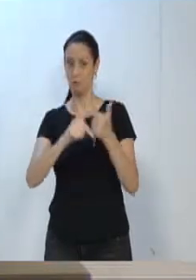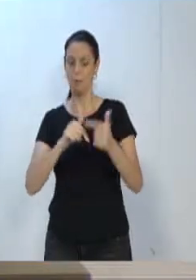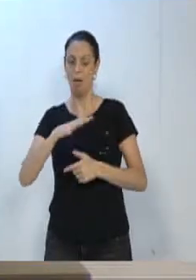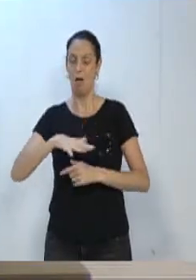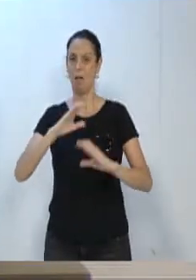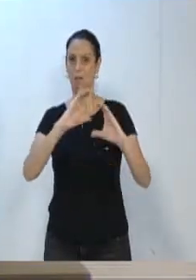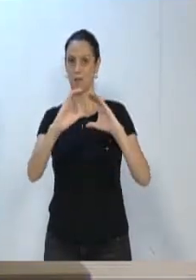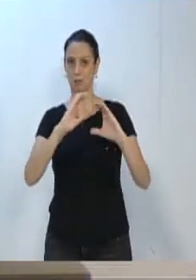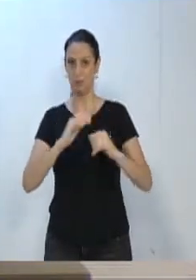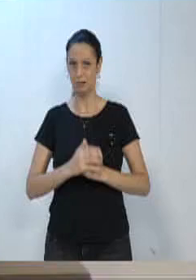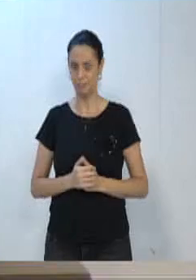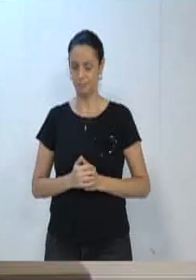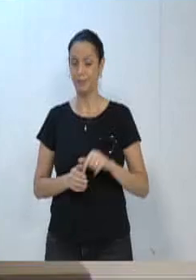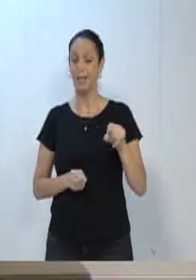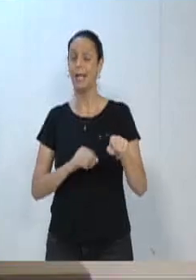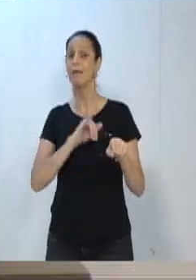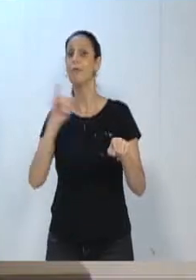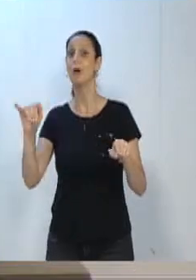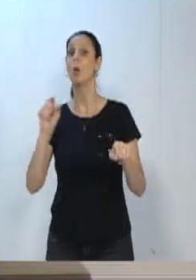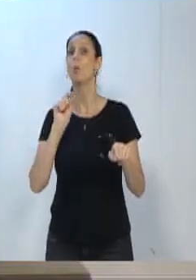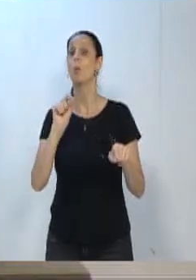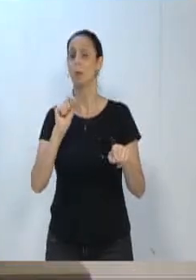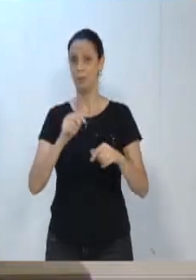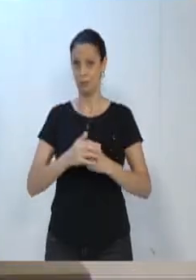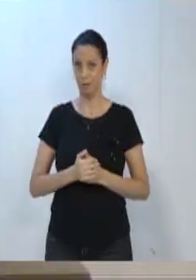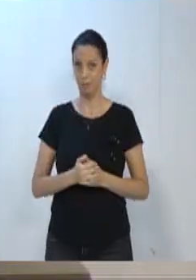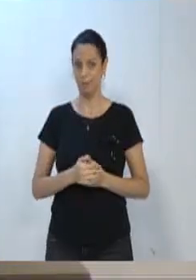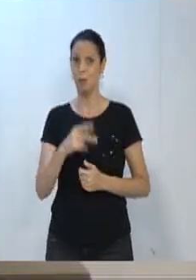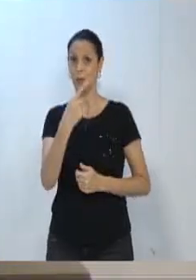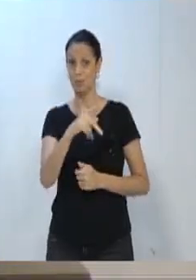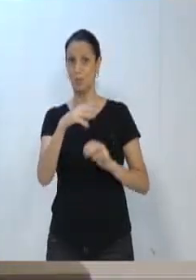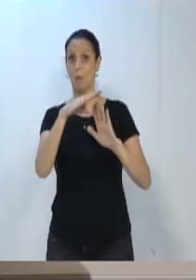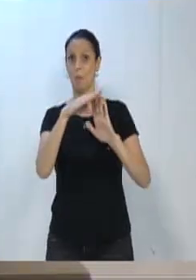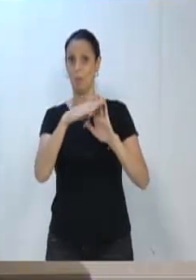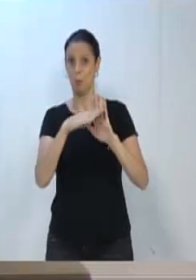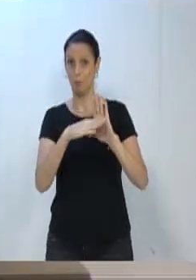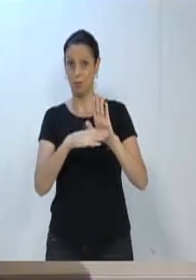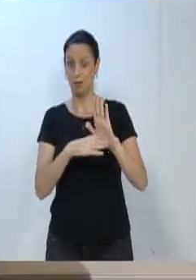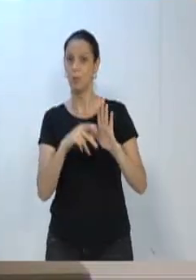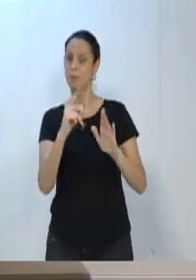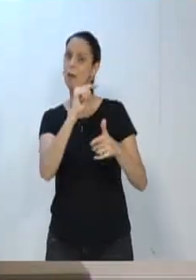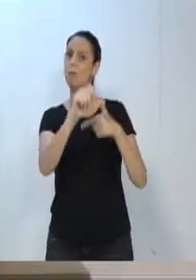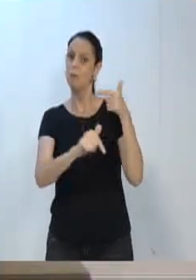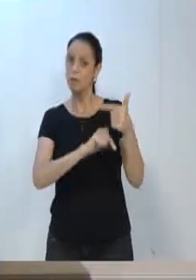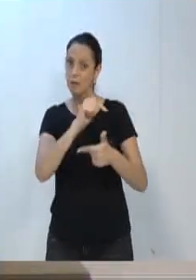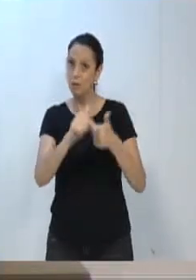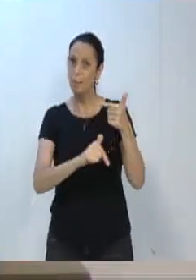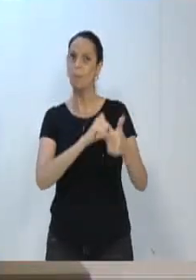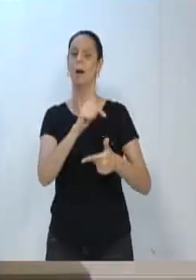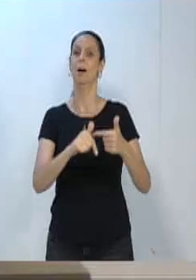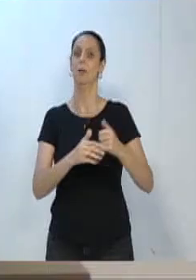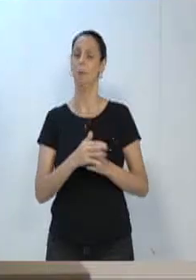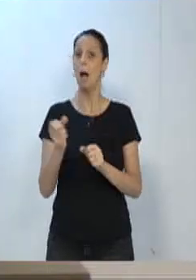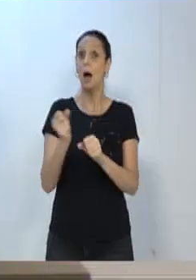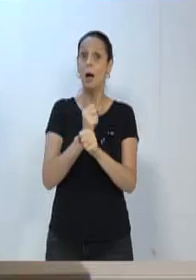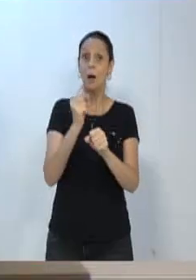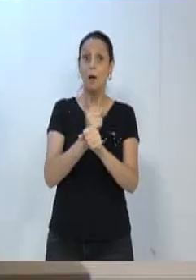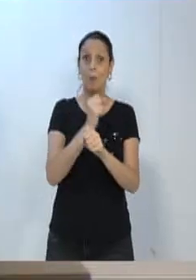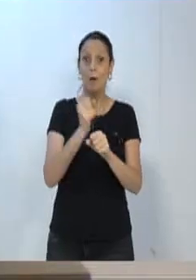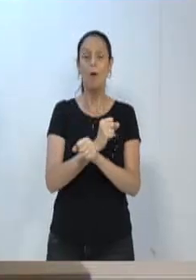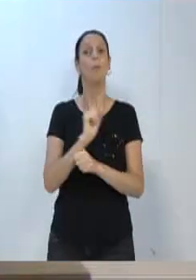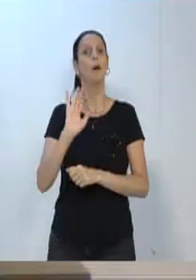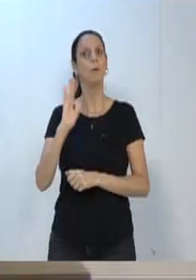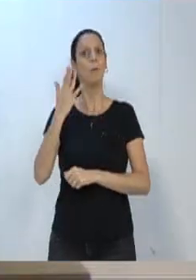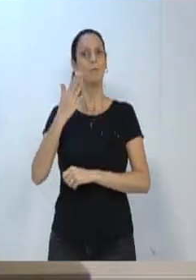quando ele fala que, através do seu programa, através do seu trabalho, a obra foi feita numa